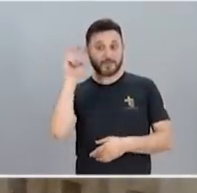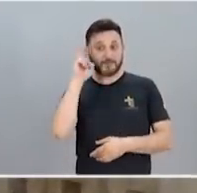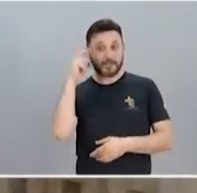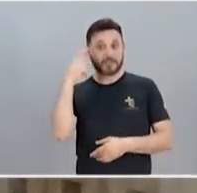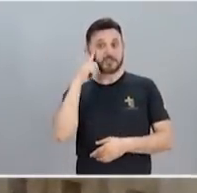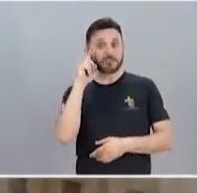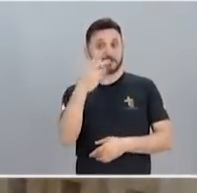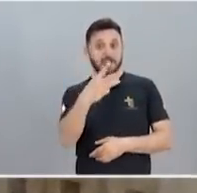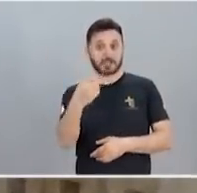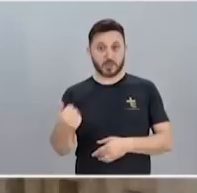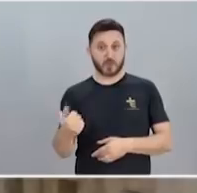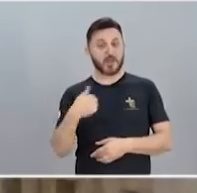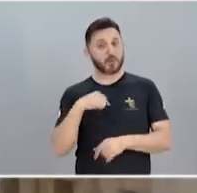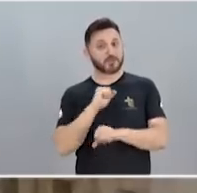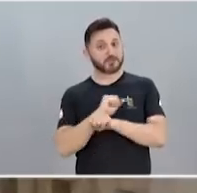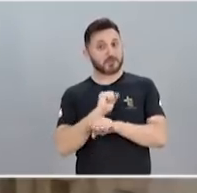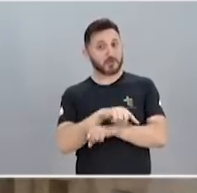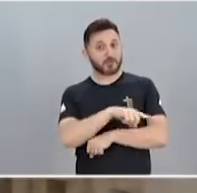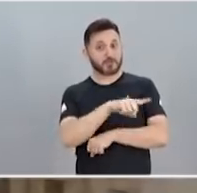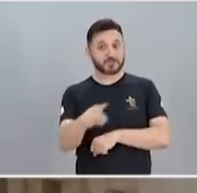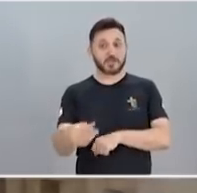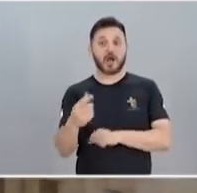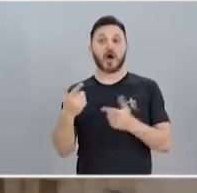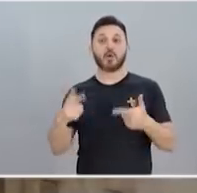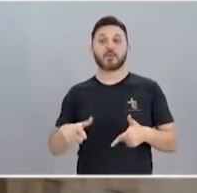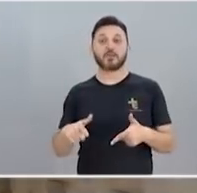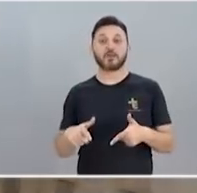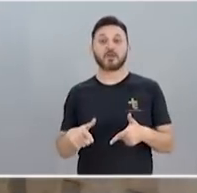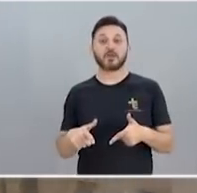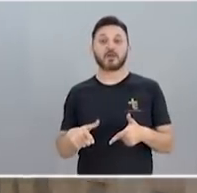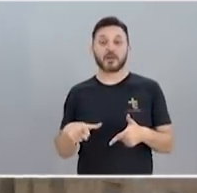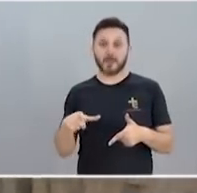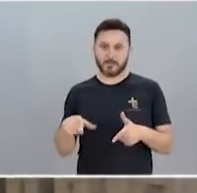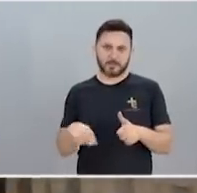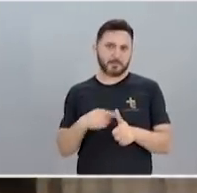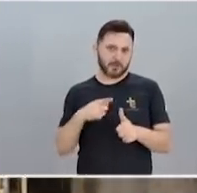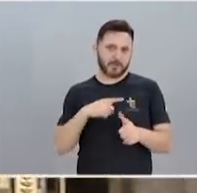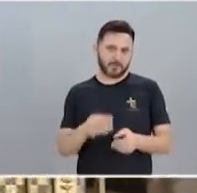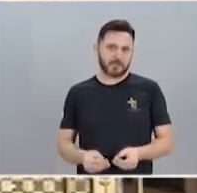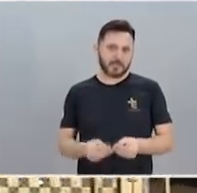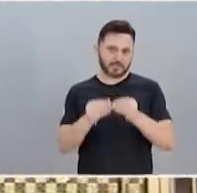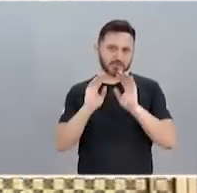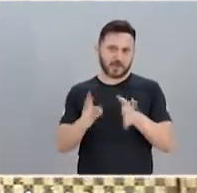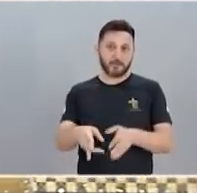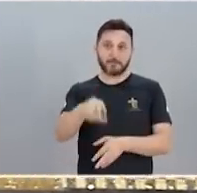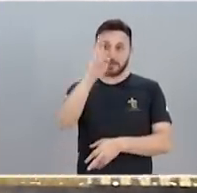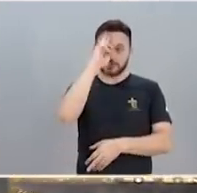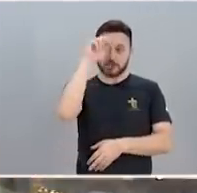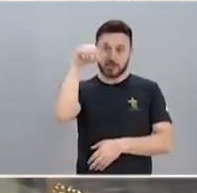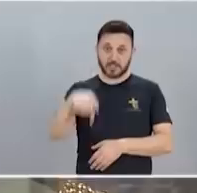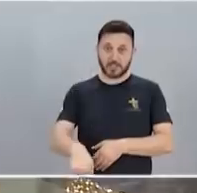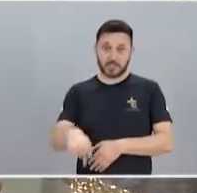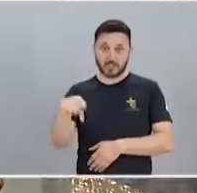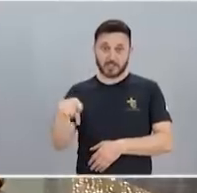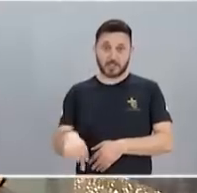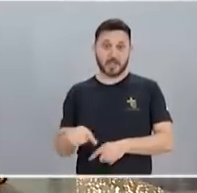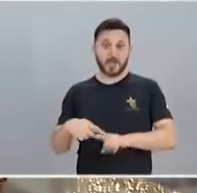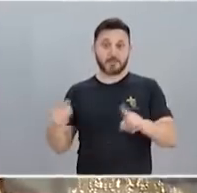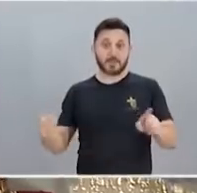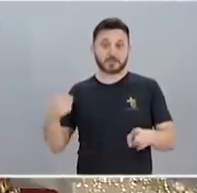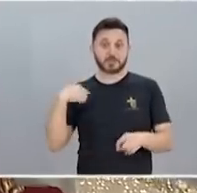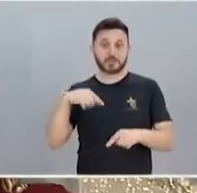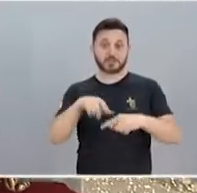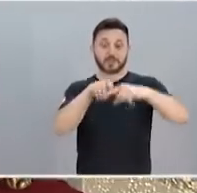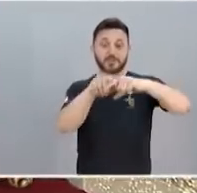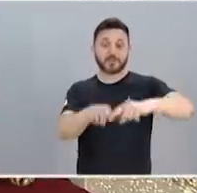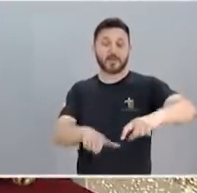31, eu aguardo você em frente. Primeiro nós temos a missa, já é conhecida, ao meio-dia aqui, só que o nosso tapete